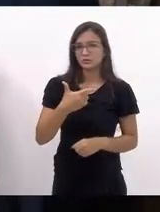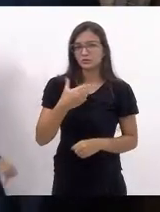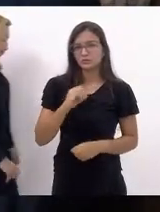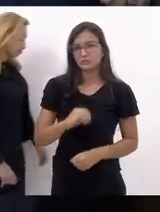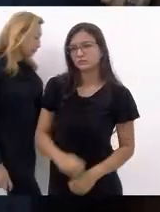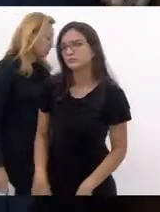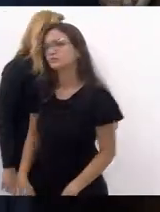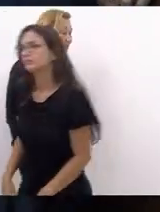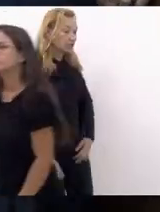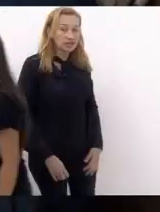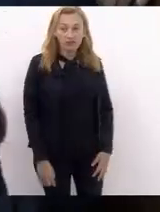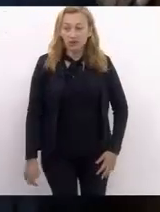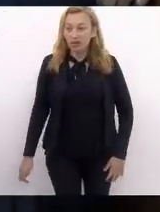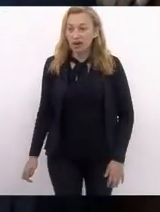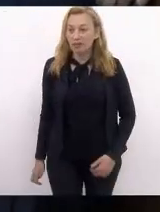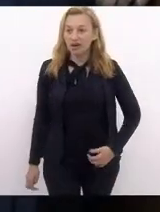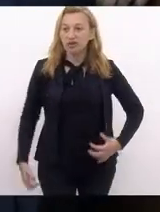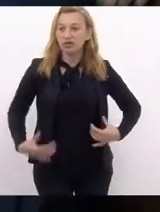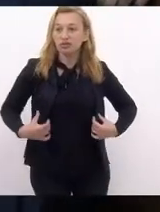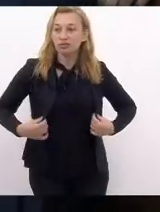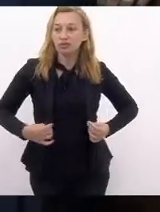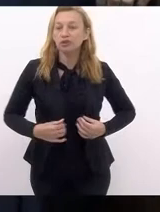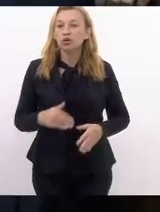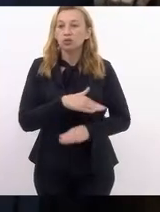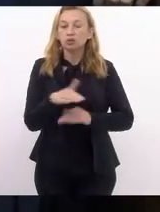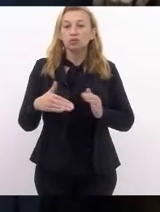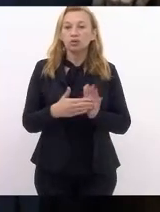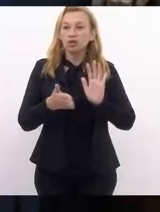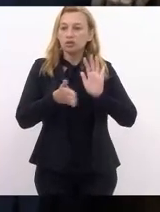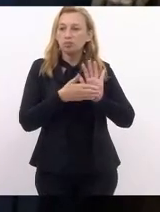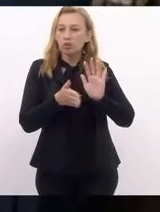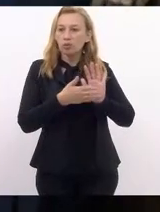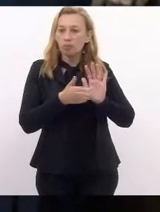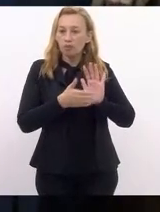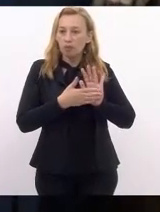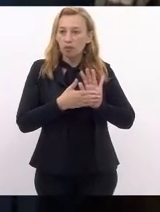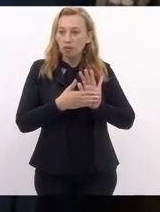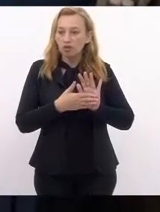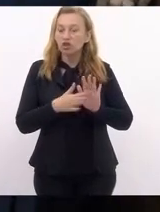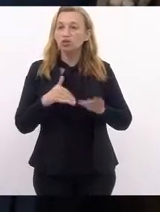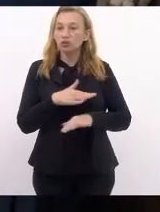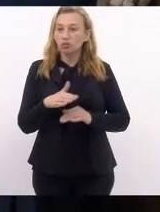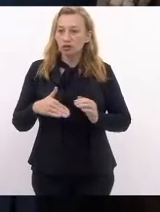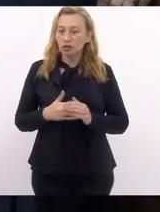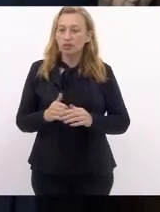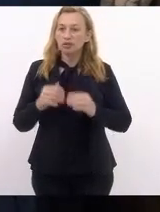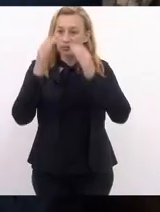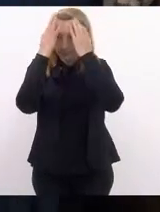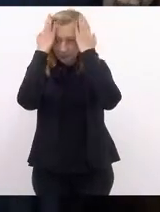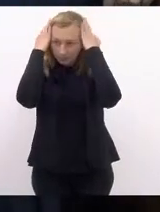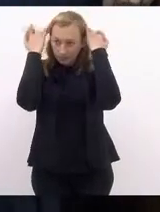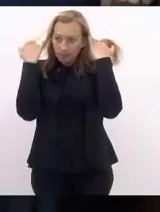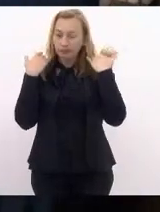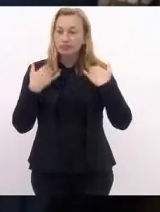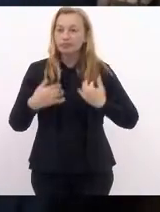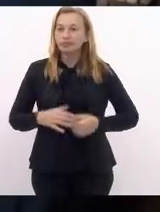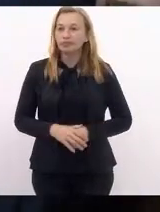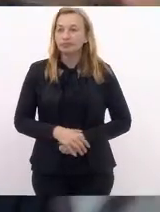casa a preci todas as propostas internacional de internalização de